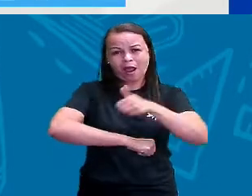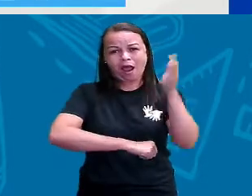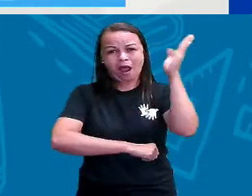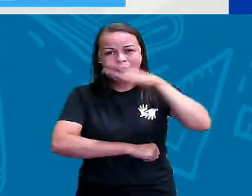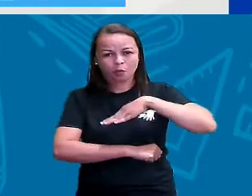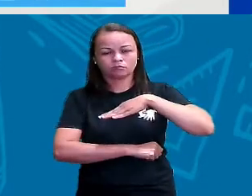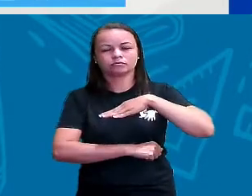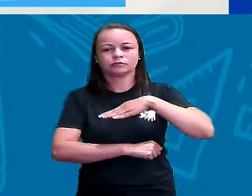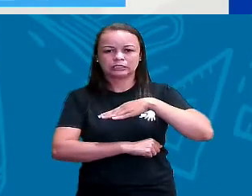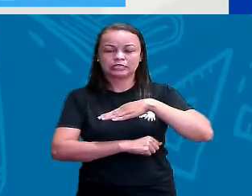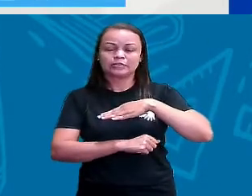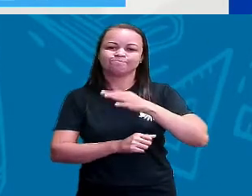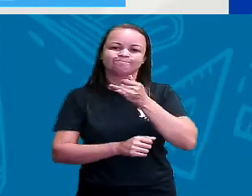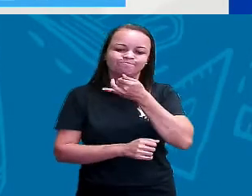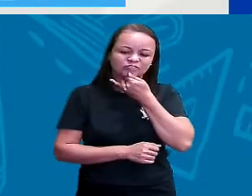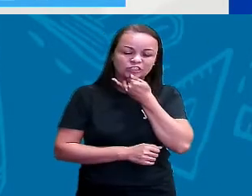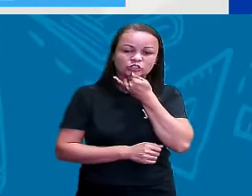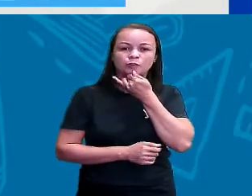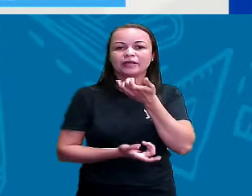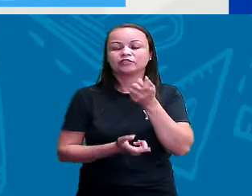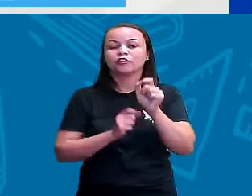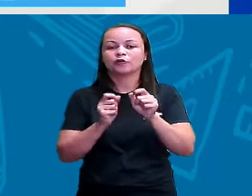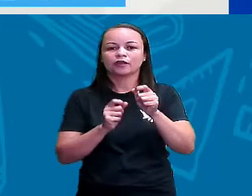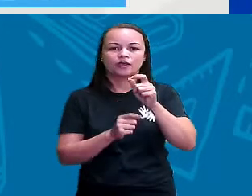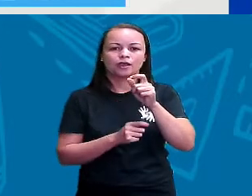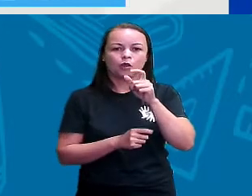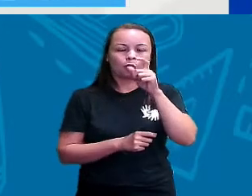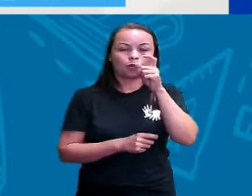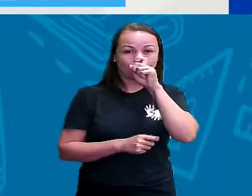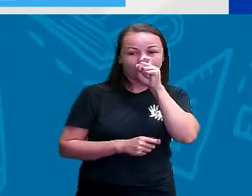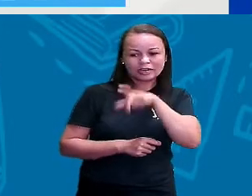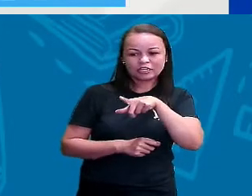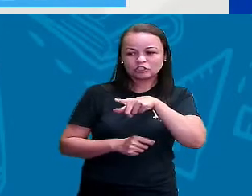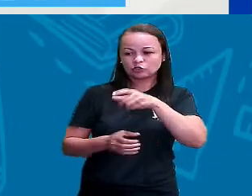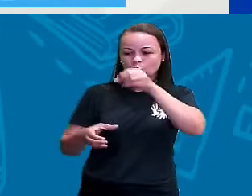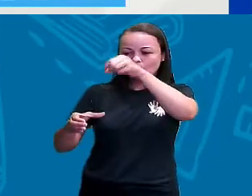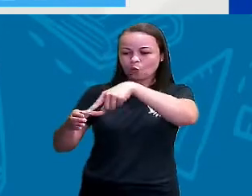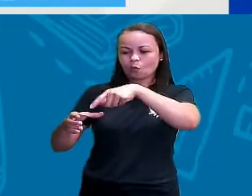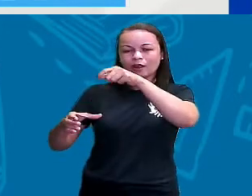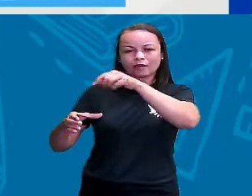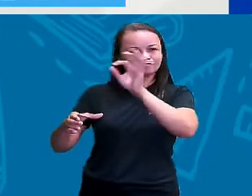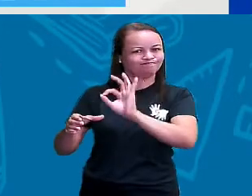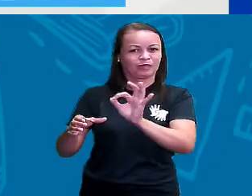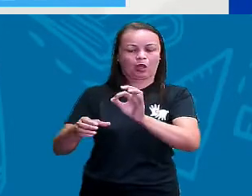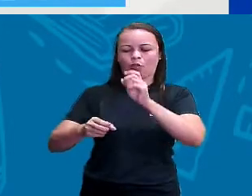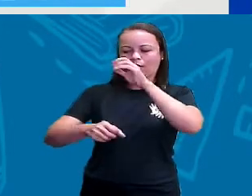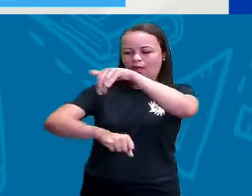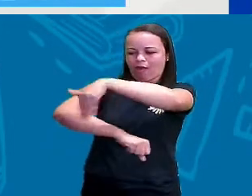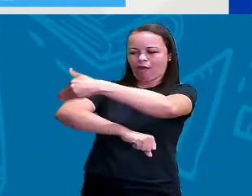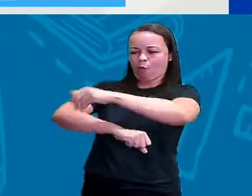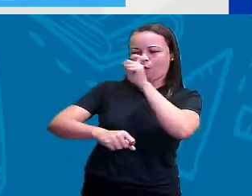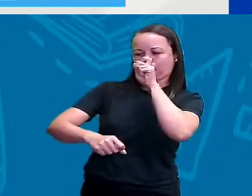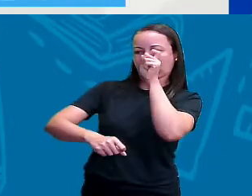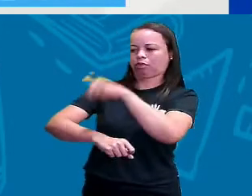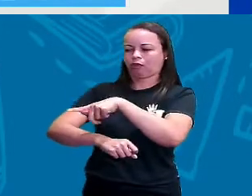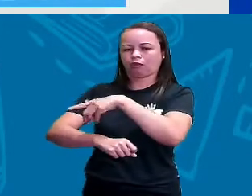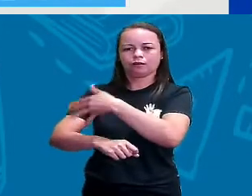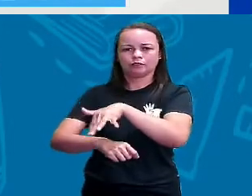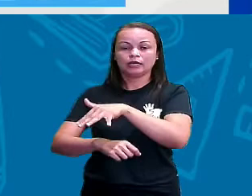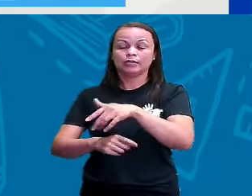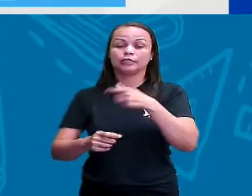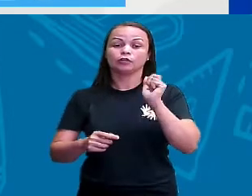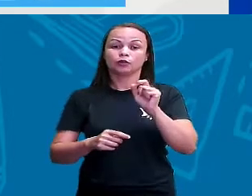joga lixo na rua, não joga lixo no lixeiro, né? E esse lixo, quando chove, né, esse lixo acaba indo para